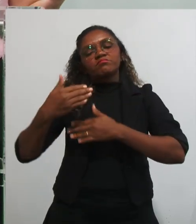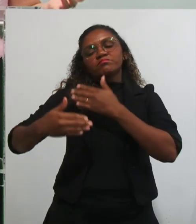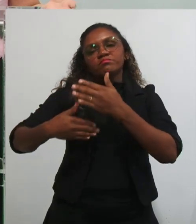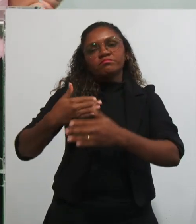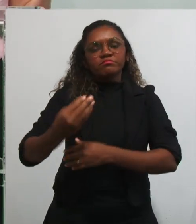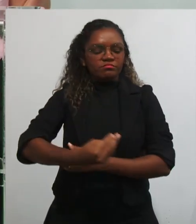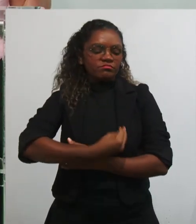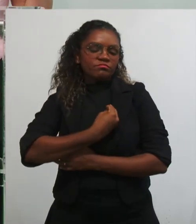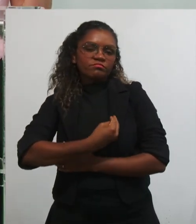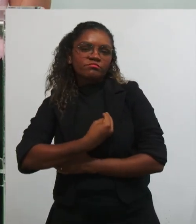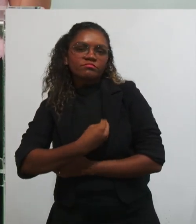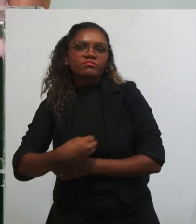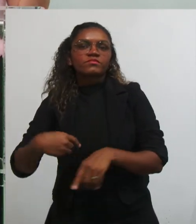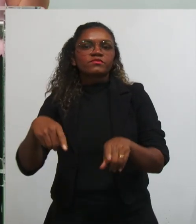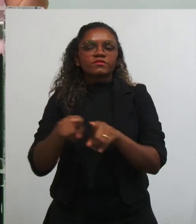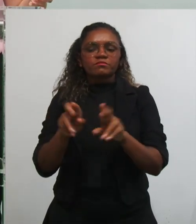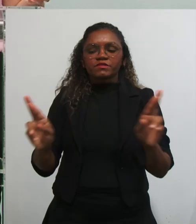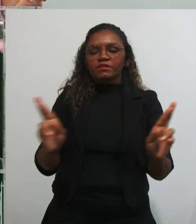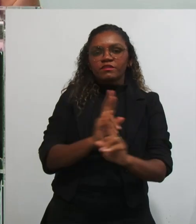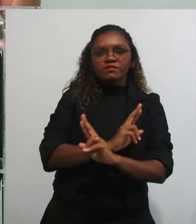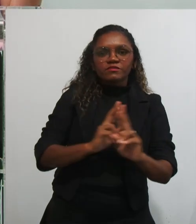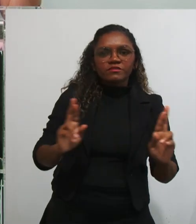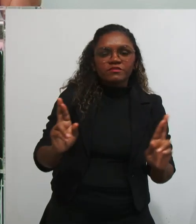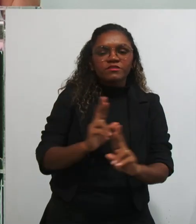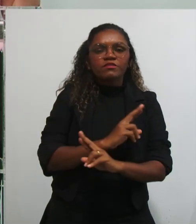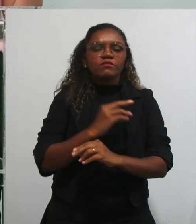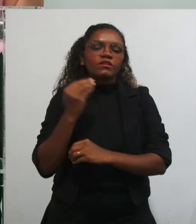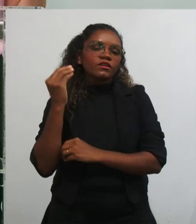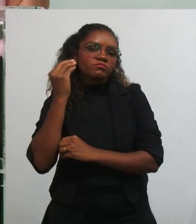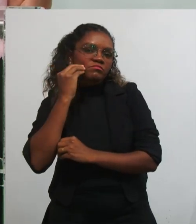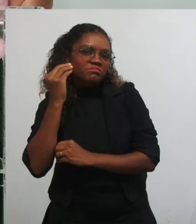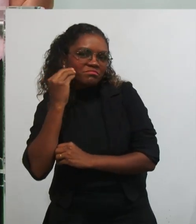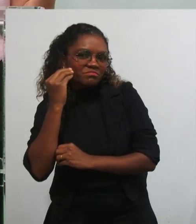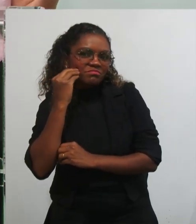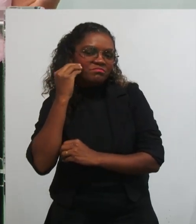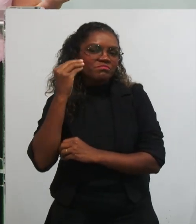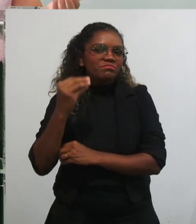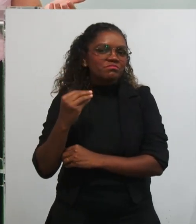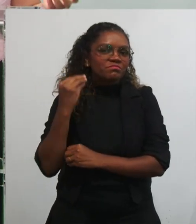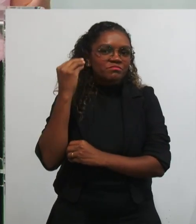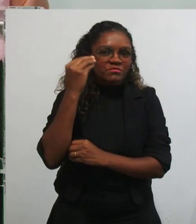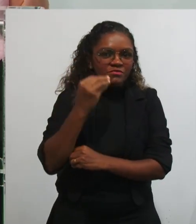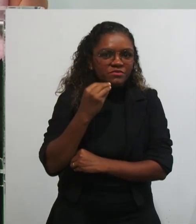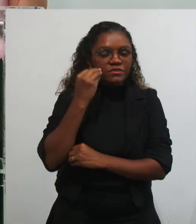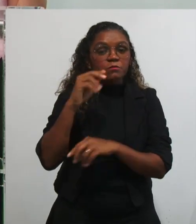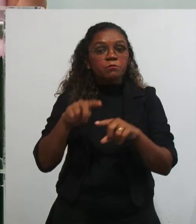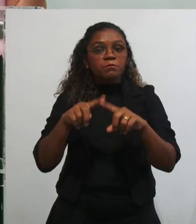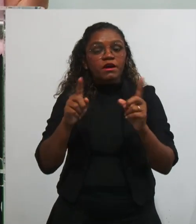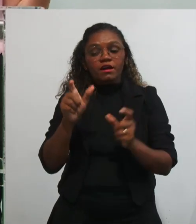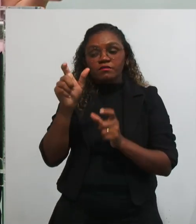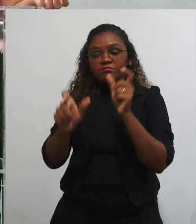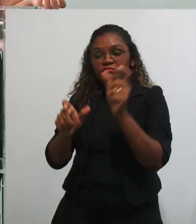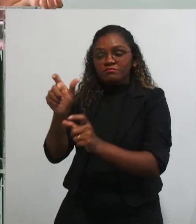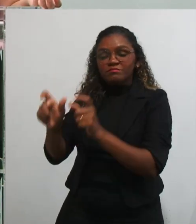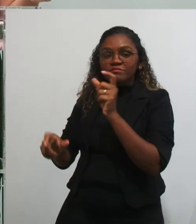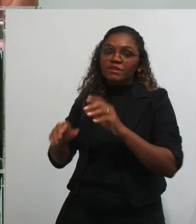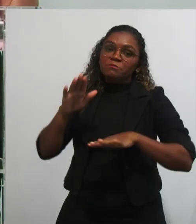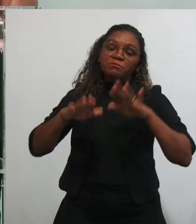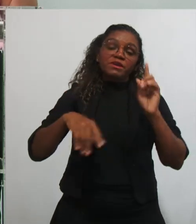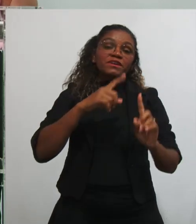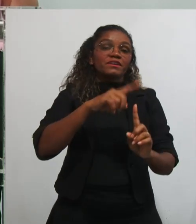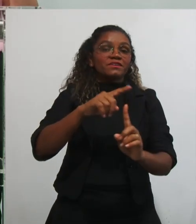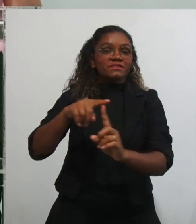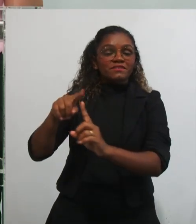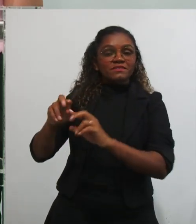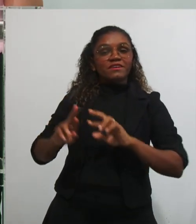sua vivência, das suas experimentações, e que isso é diferente para cada ser humano, é diferente para cada pessoa.